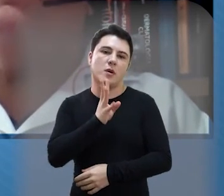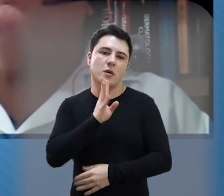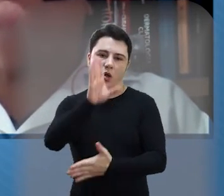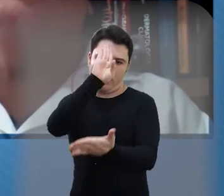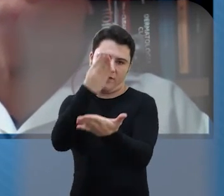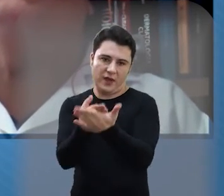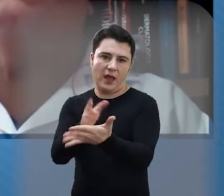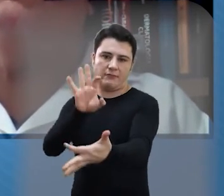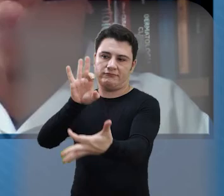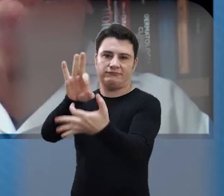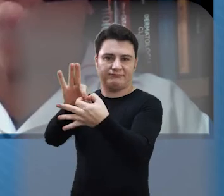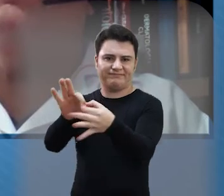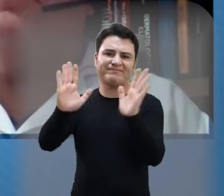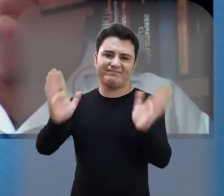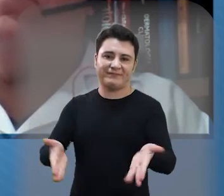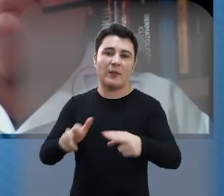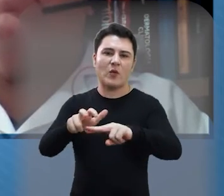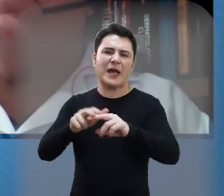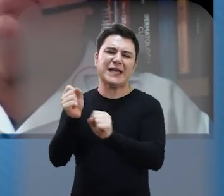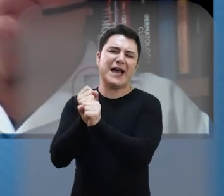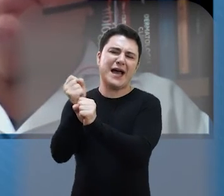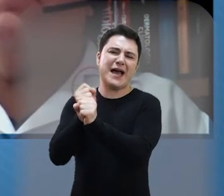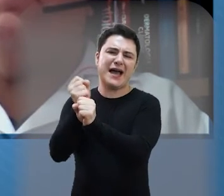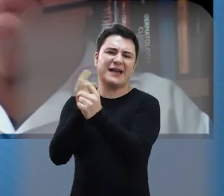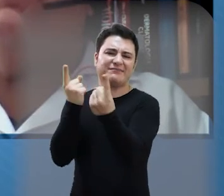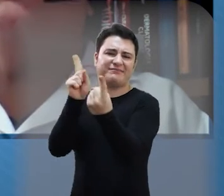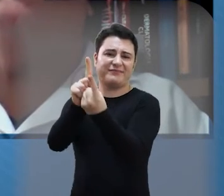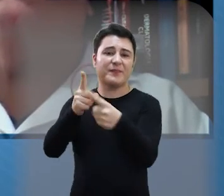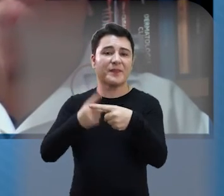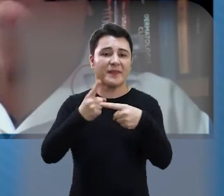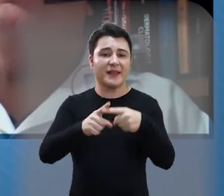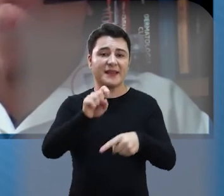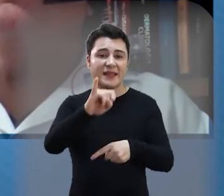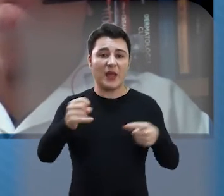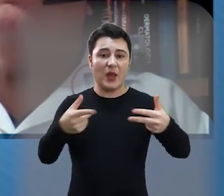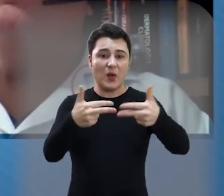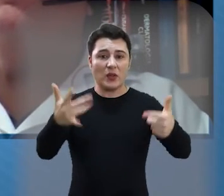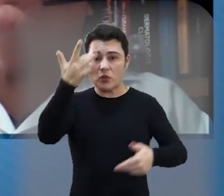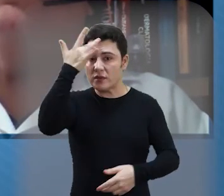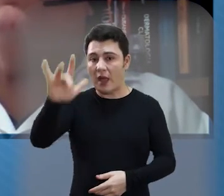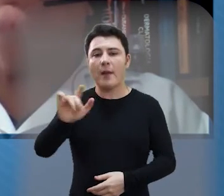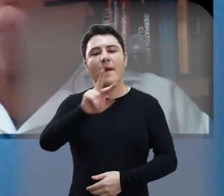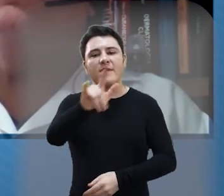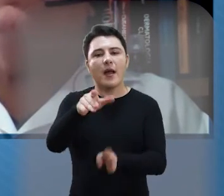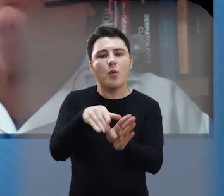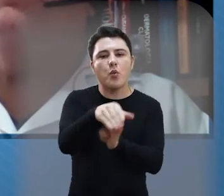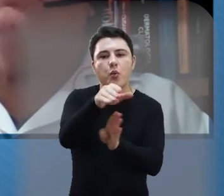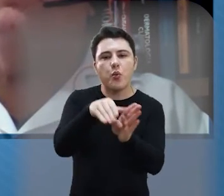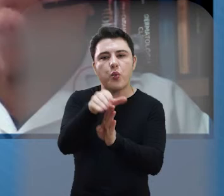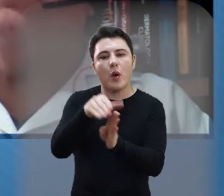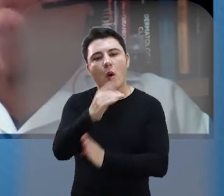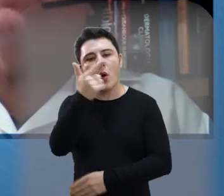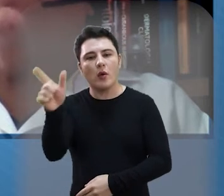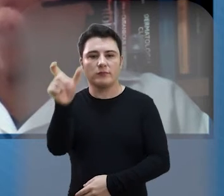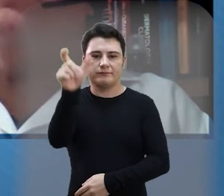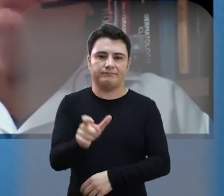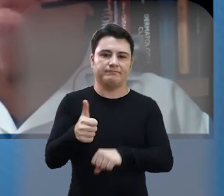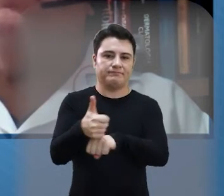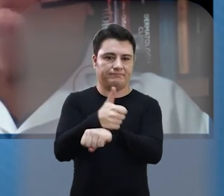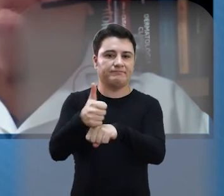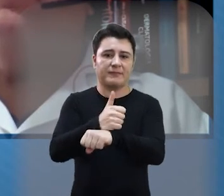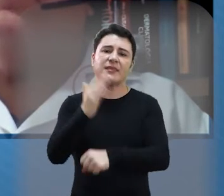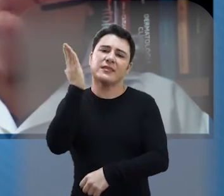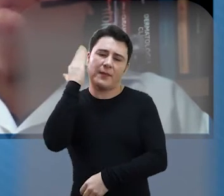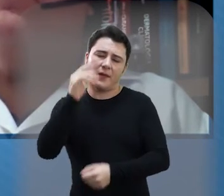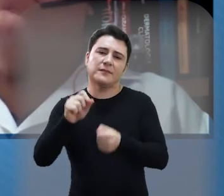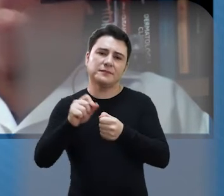que o paciente às vezes já é atendido há vários anos, que pode até, se não for da especialidade dele, orientar um outro